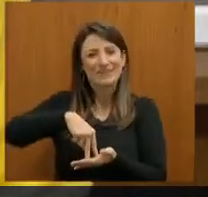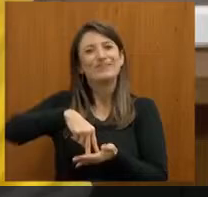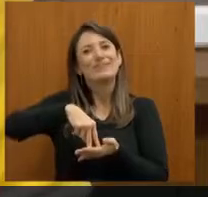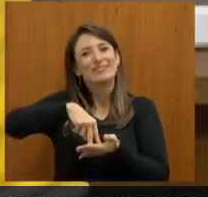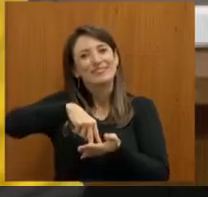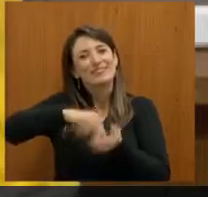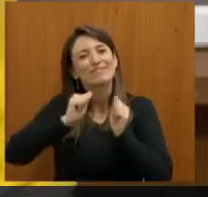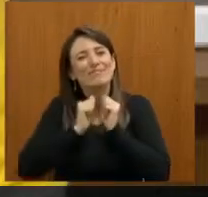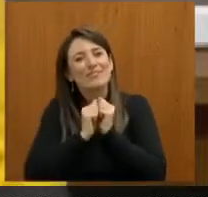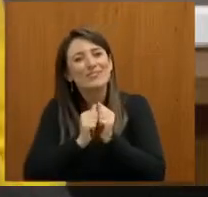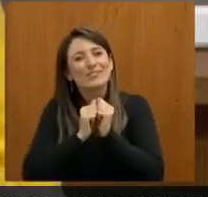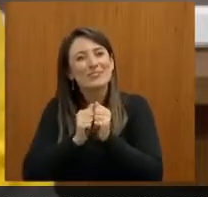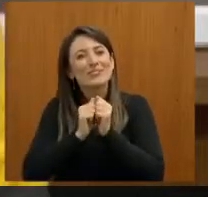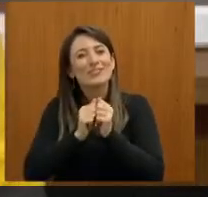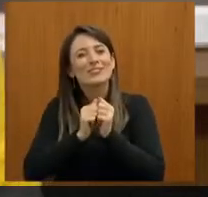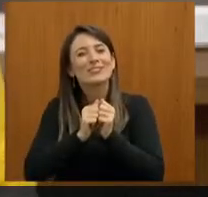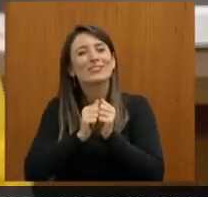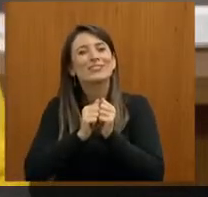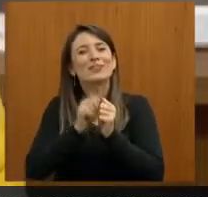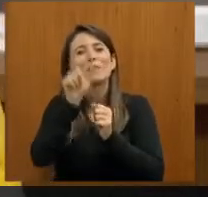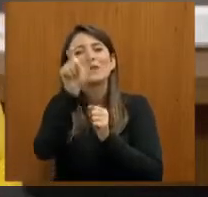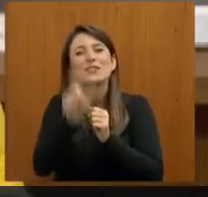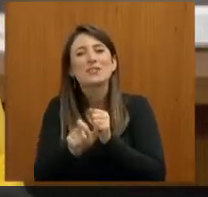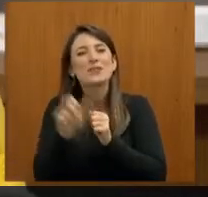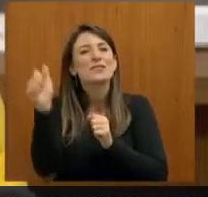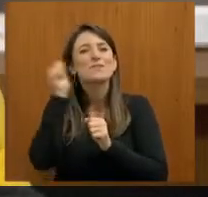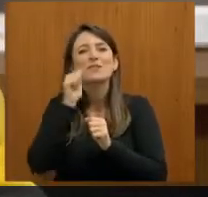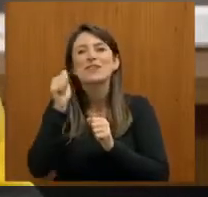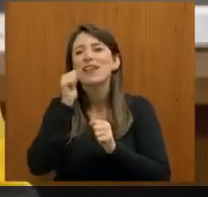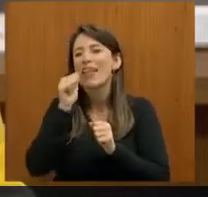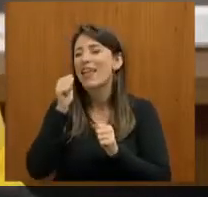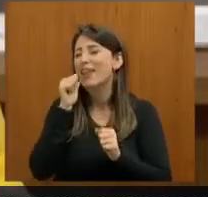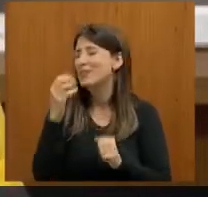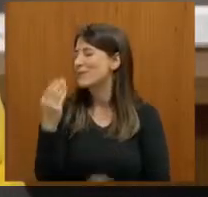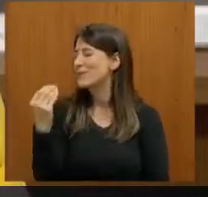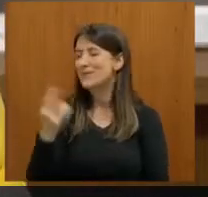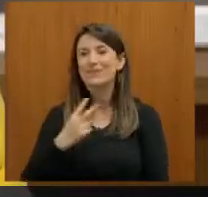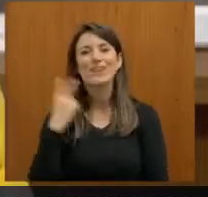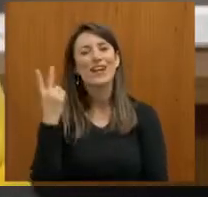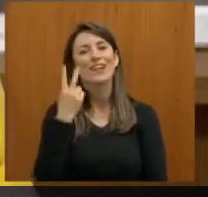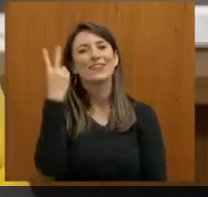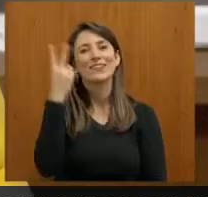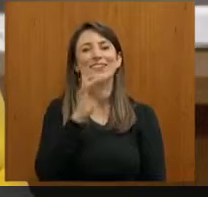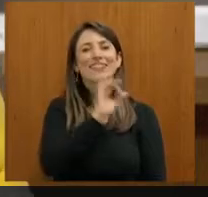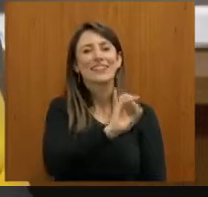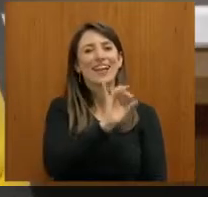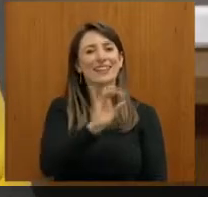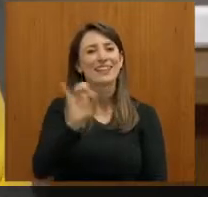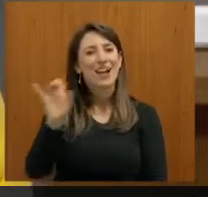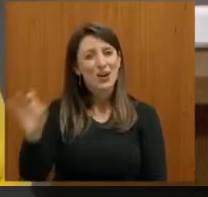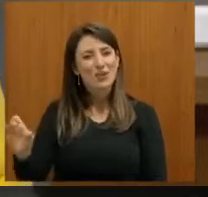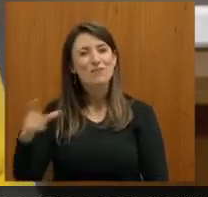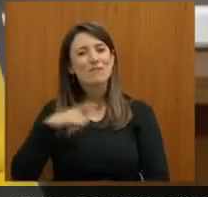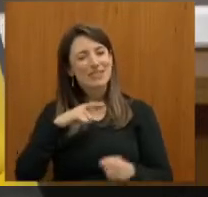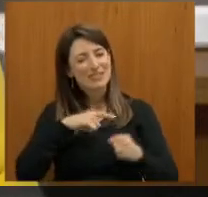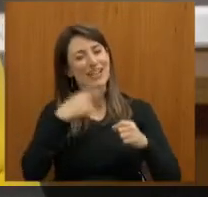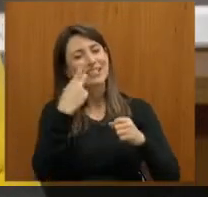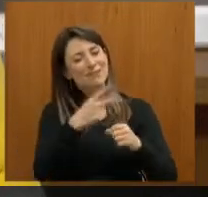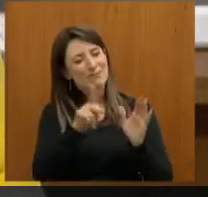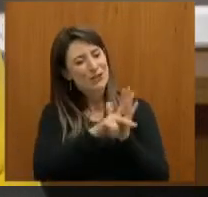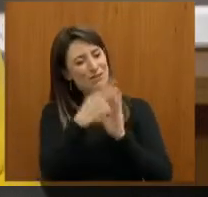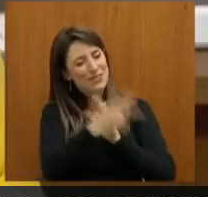companhia de pessoas mulheres tão valorosos as cada uma na sua atividade